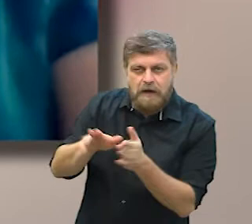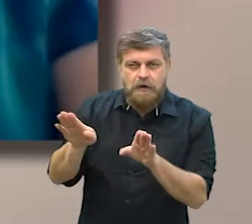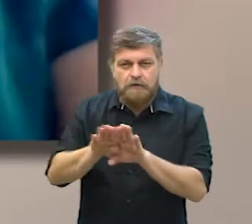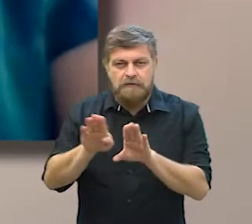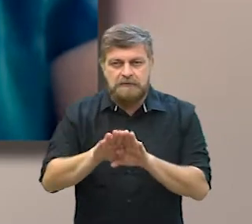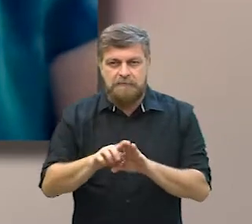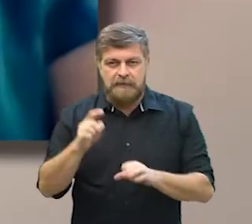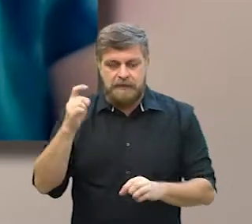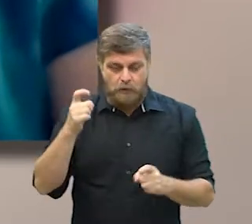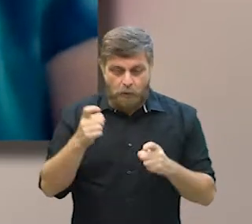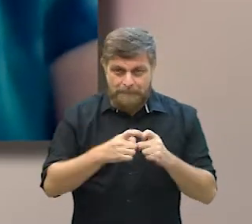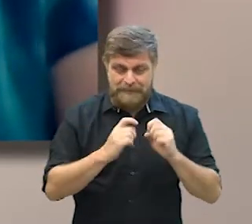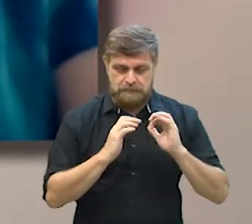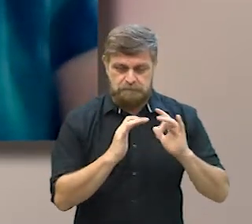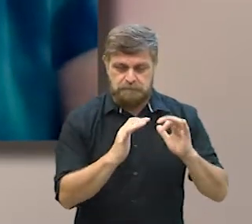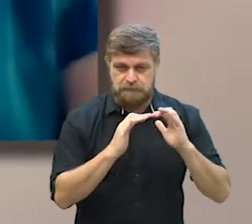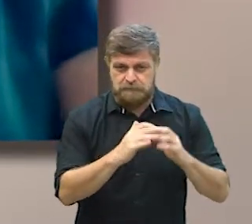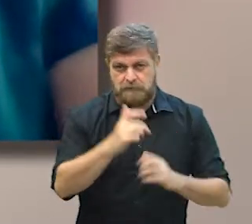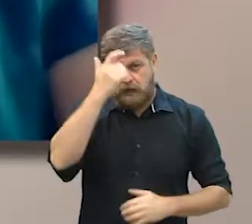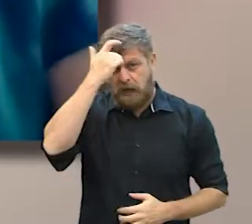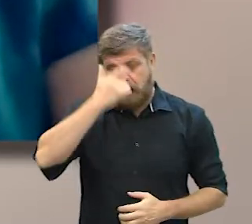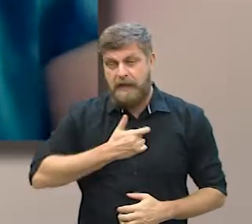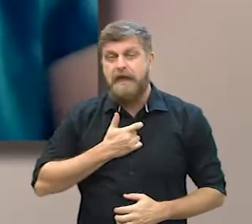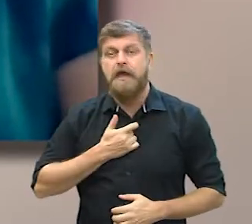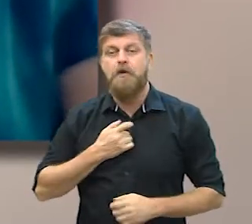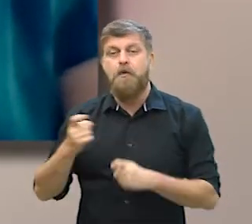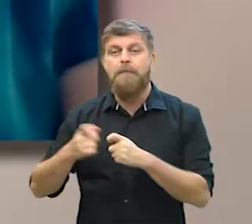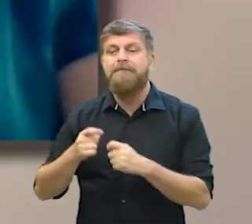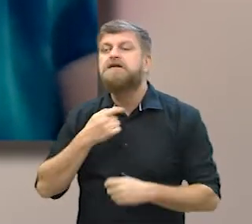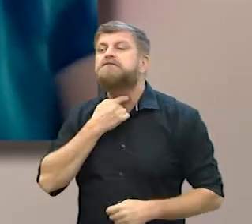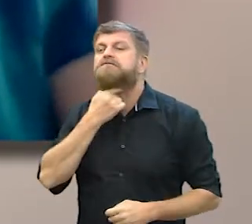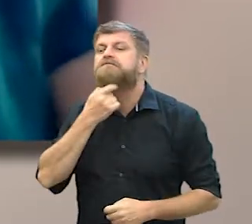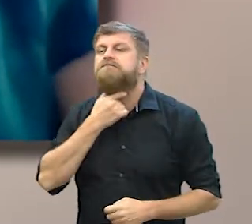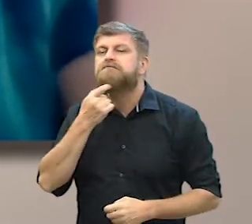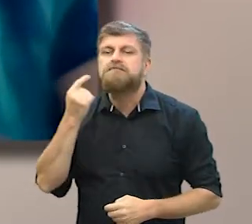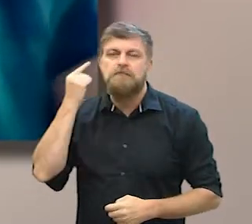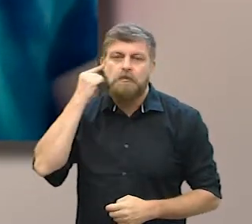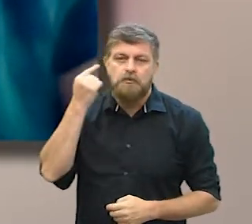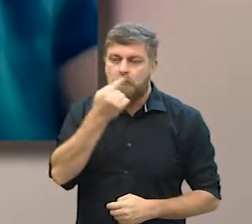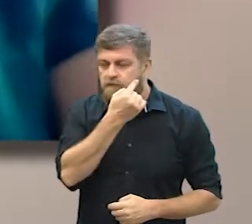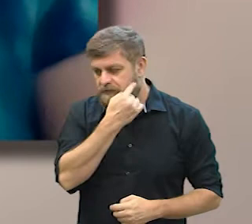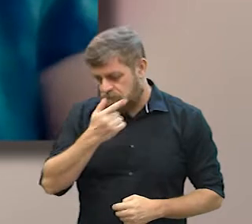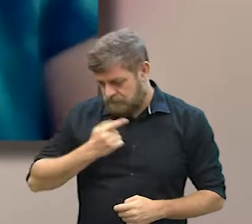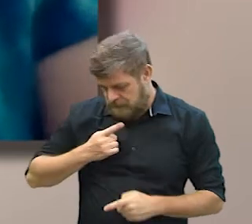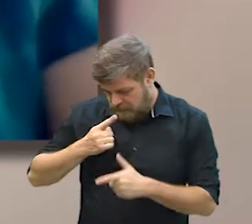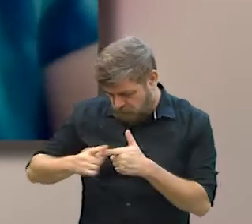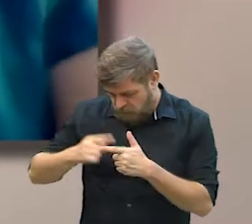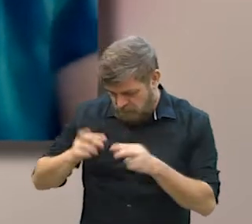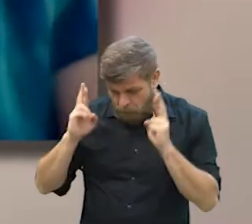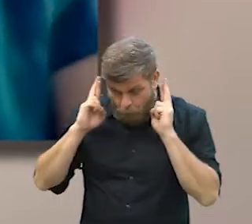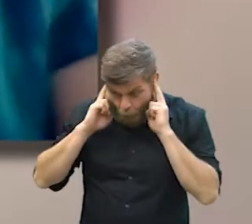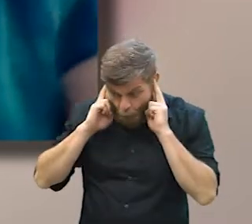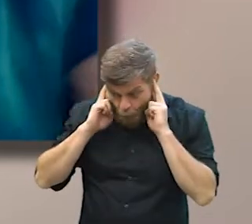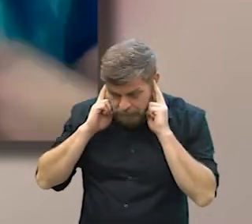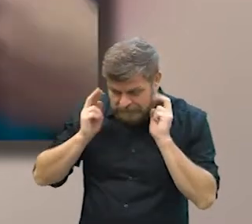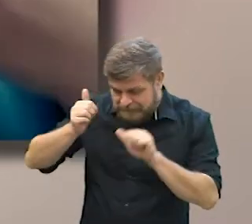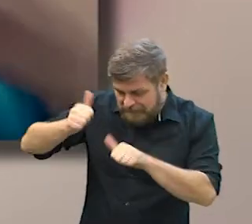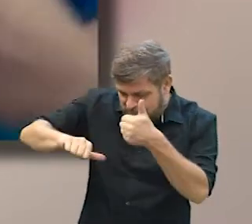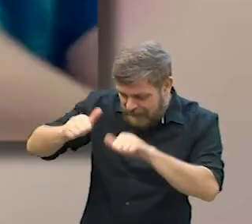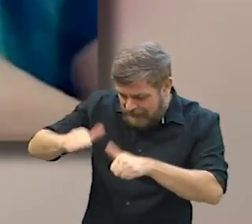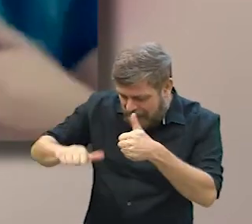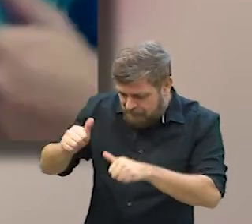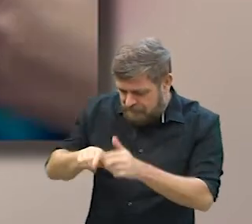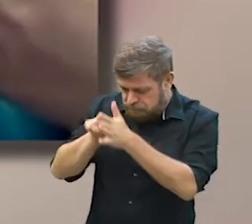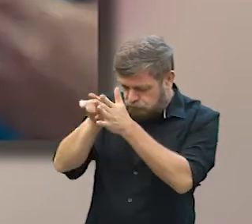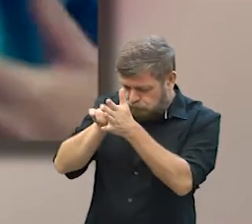neurologista, no meu caso, por um otorrino, para realmente a gente detectar se existe uma questão de surdez ou não, e aí